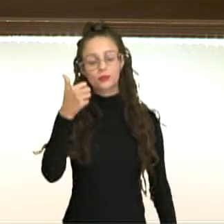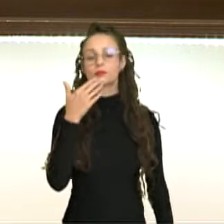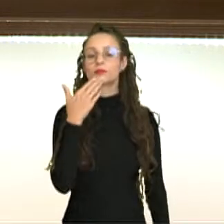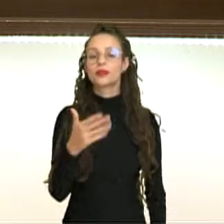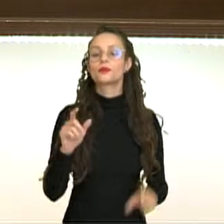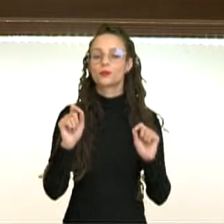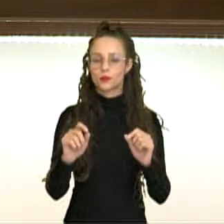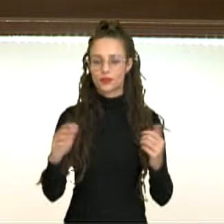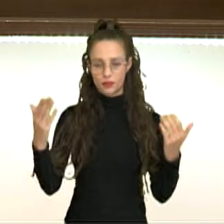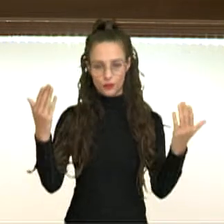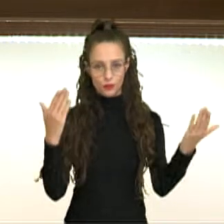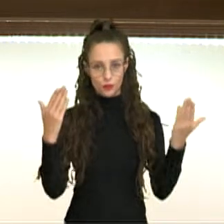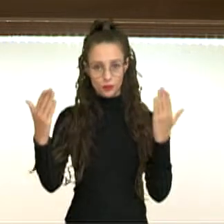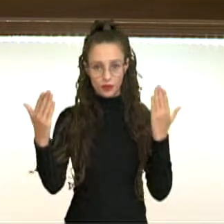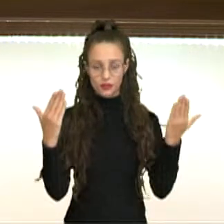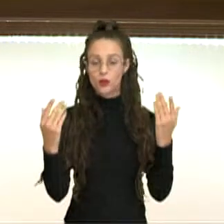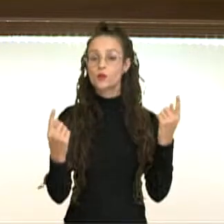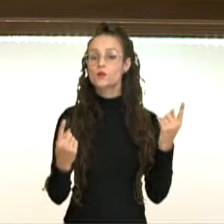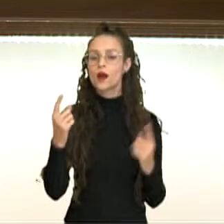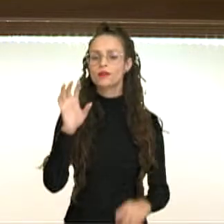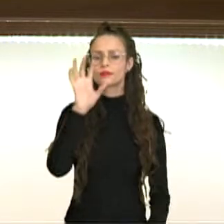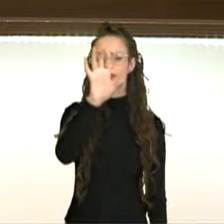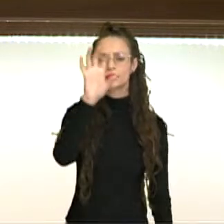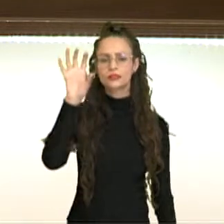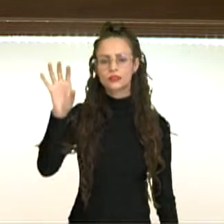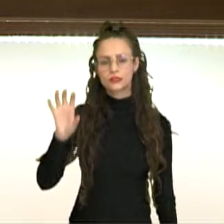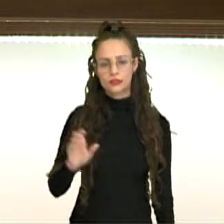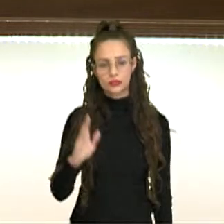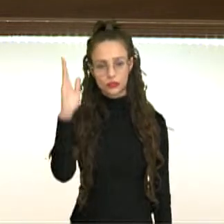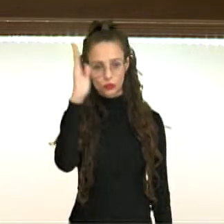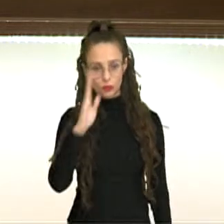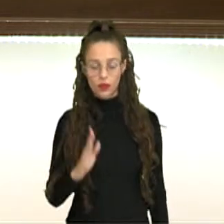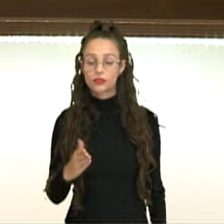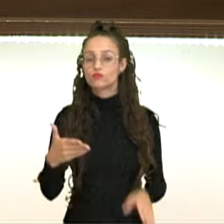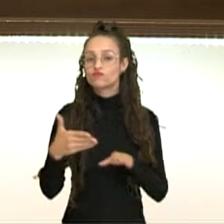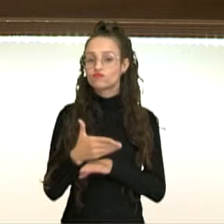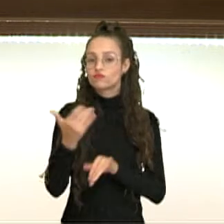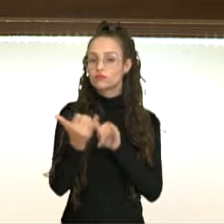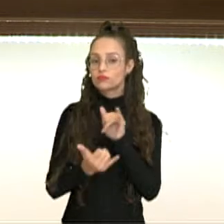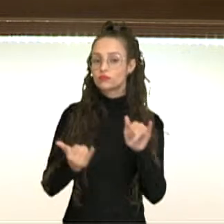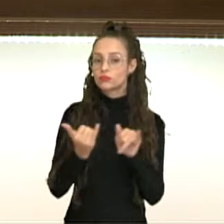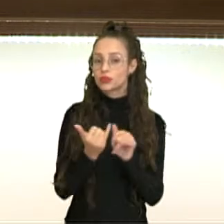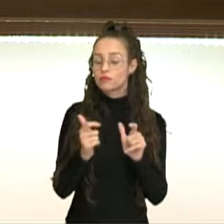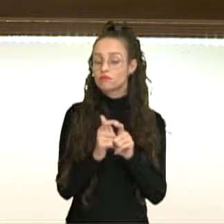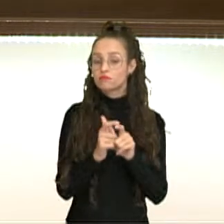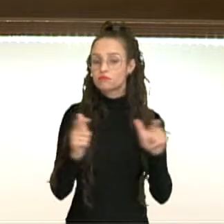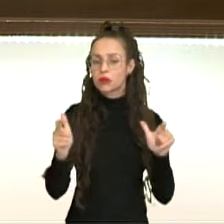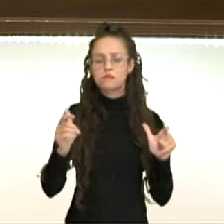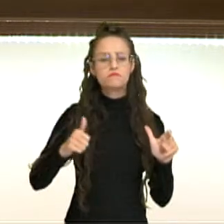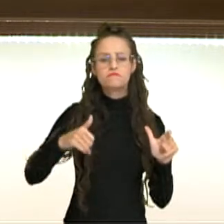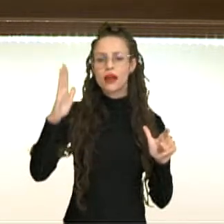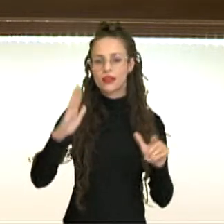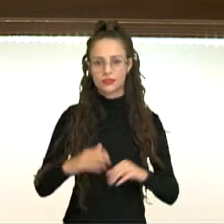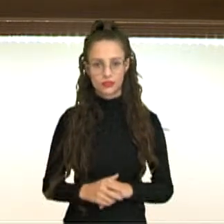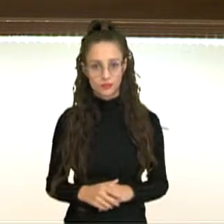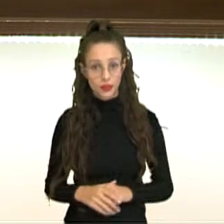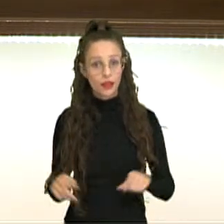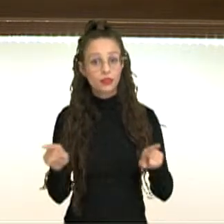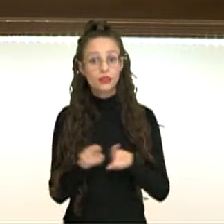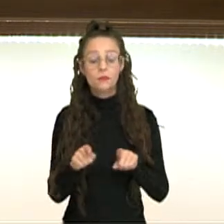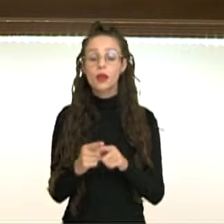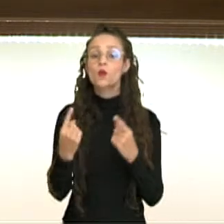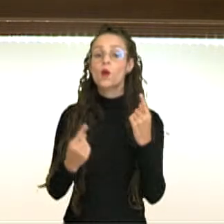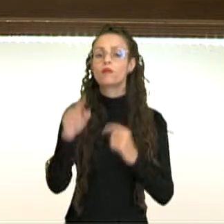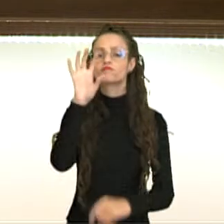Que comparativamente em que região do país o acesso à internet aumentou de modo mais expressivo e em que região